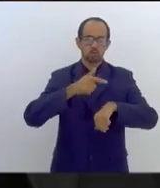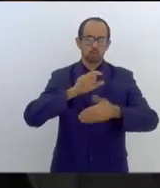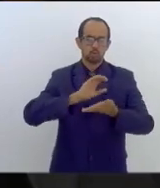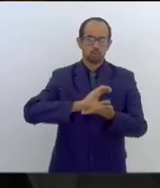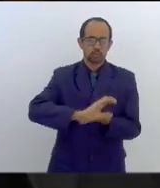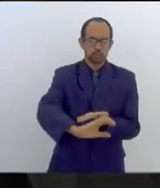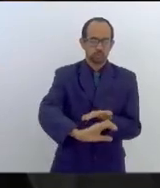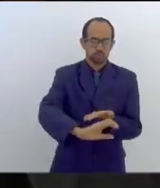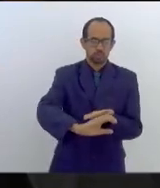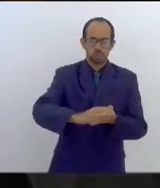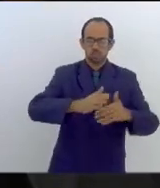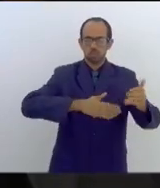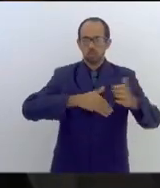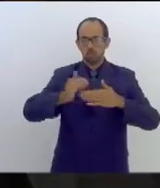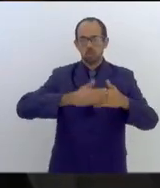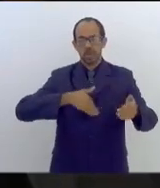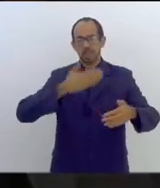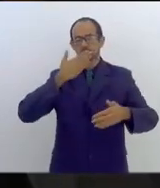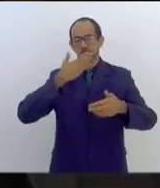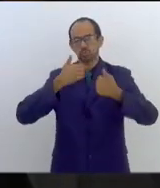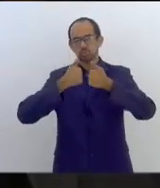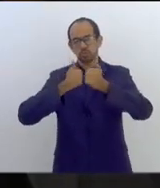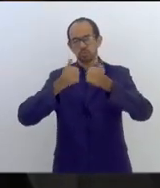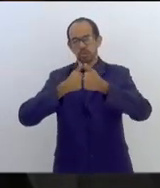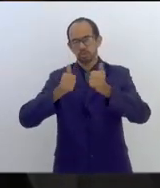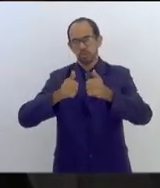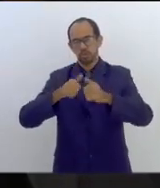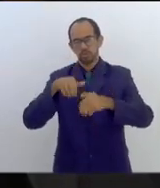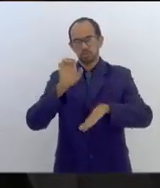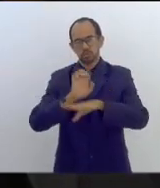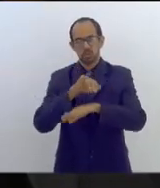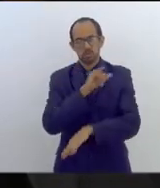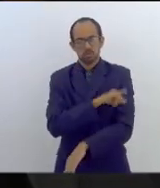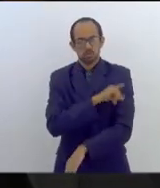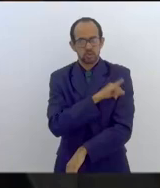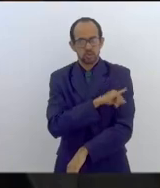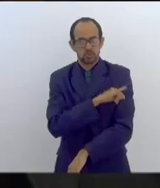governo tem feito em qualquer modal do transporte público do Estado do Rio de Janeiro.